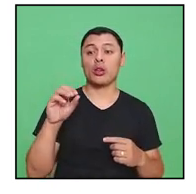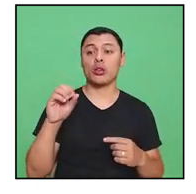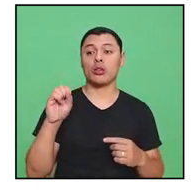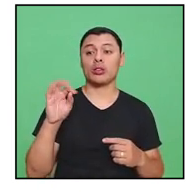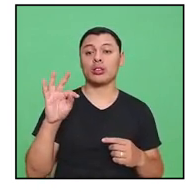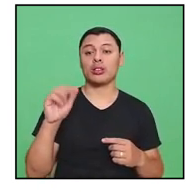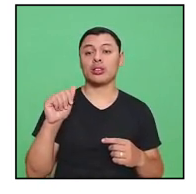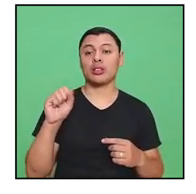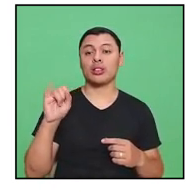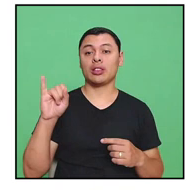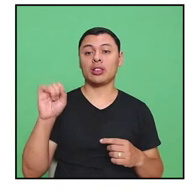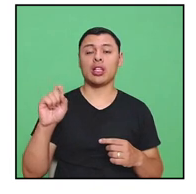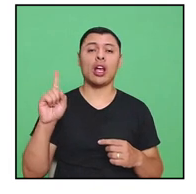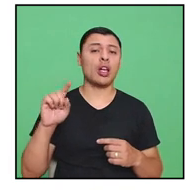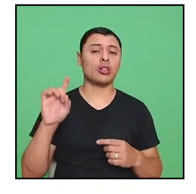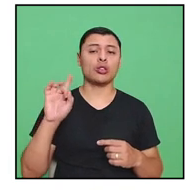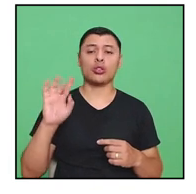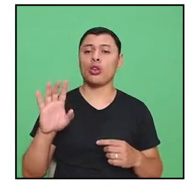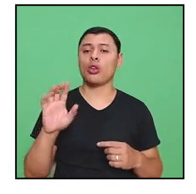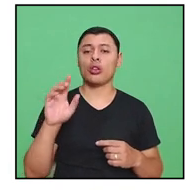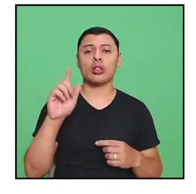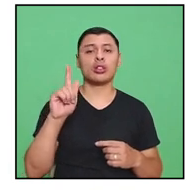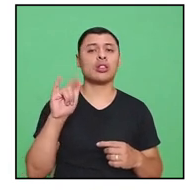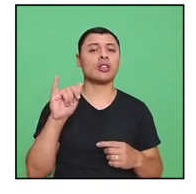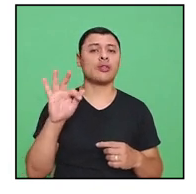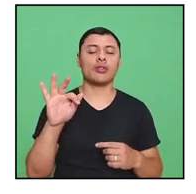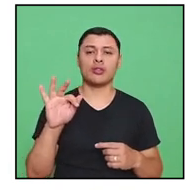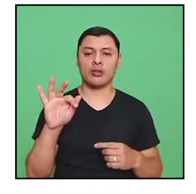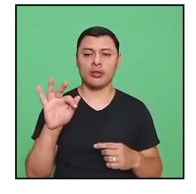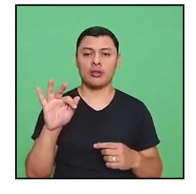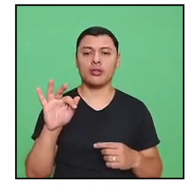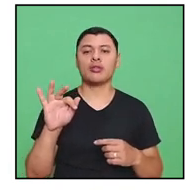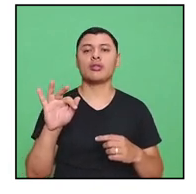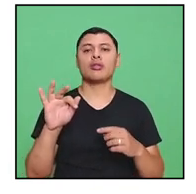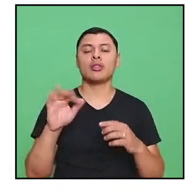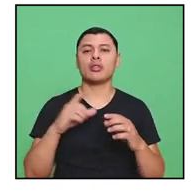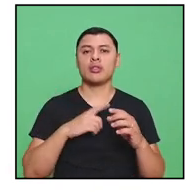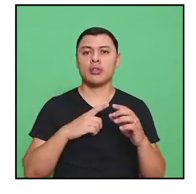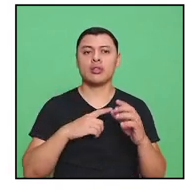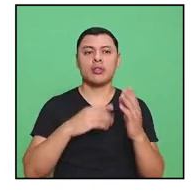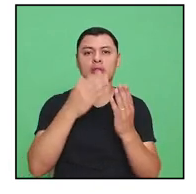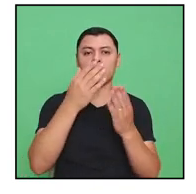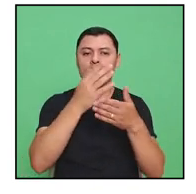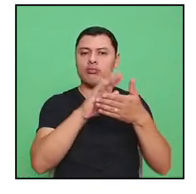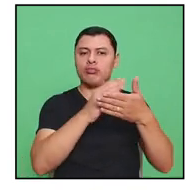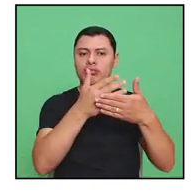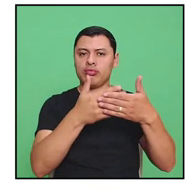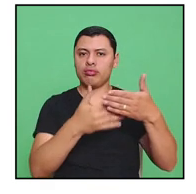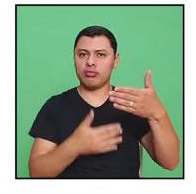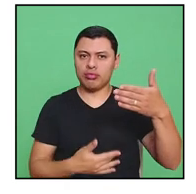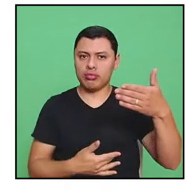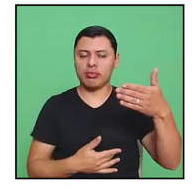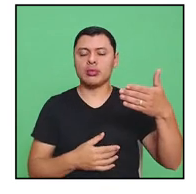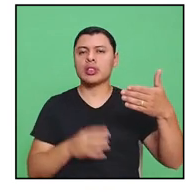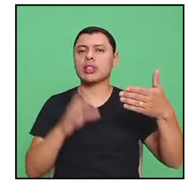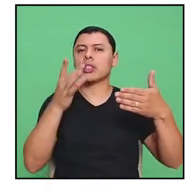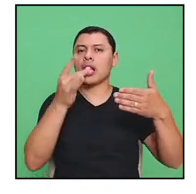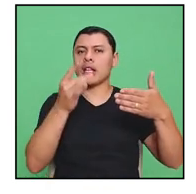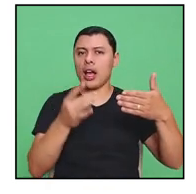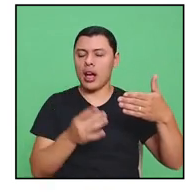um GIF mesmo, com uma ficha técnica e uma descrição. Sim. Não, super. Acho que